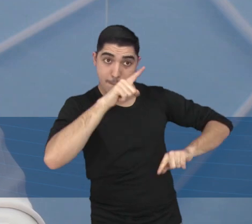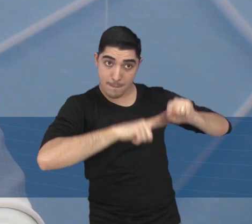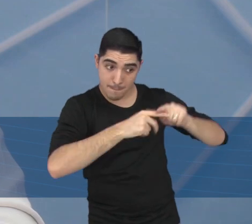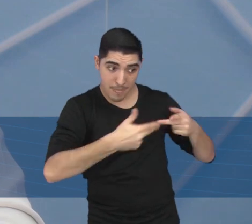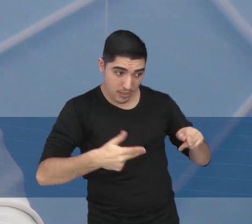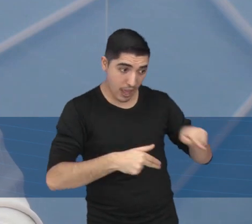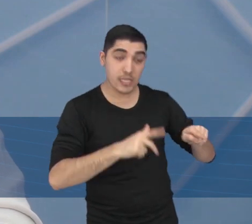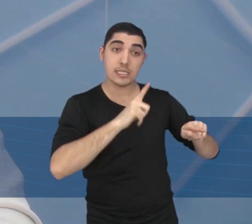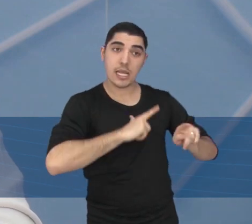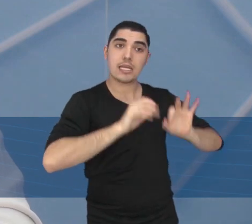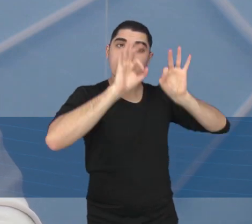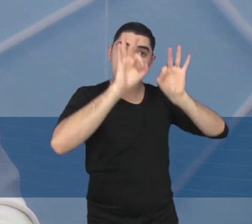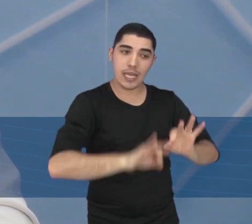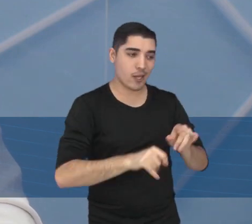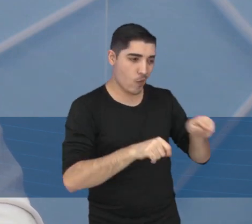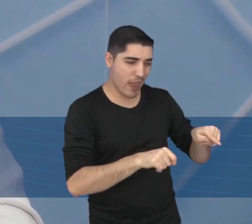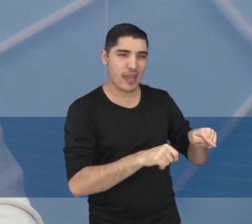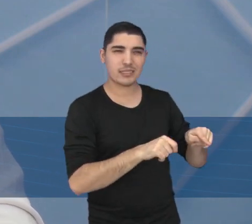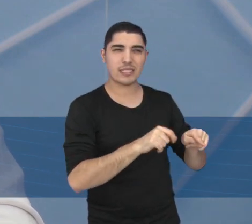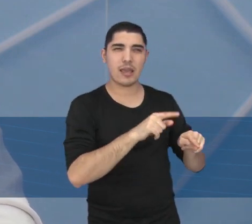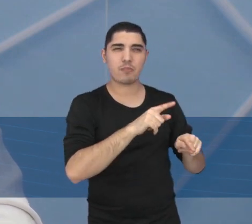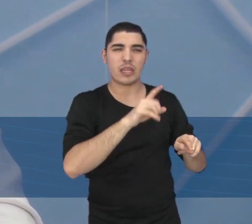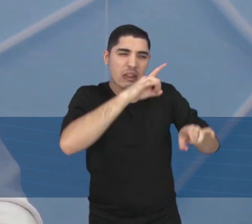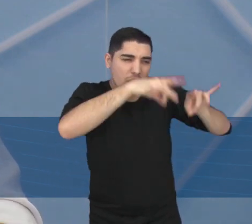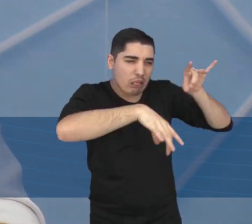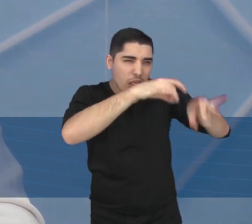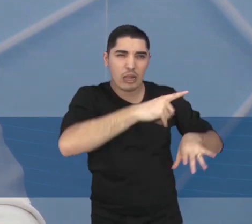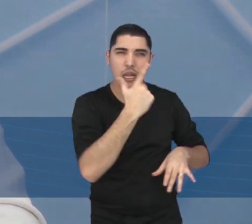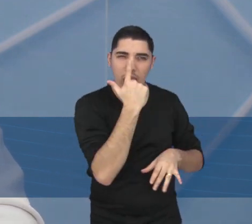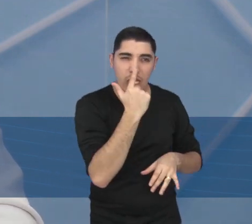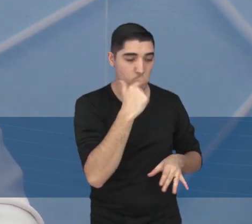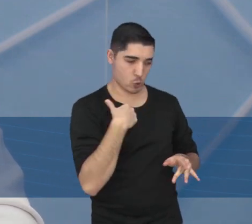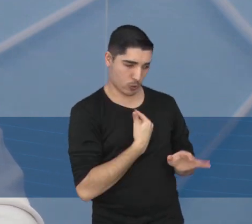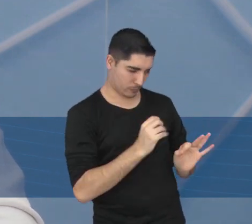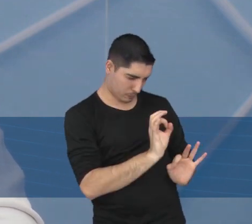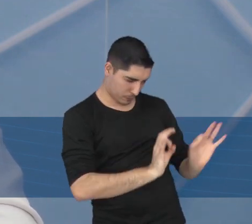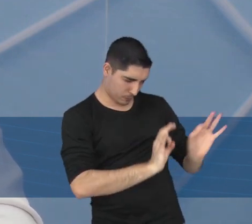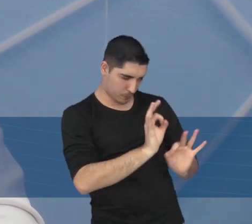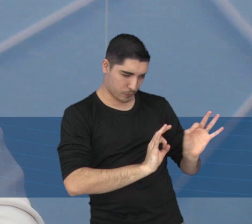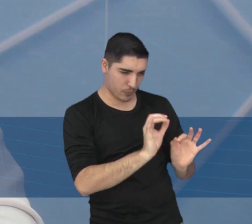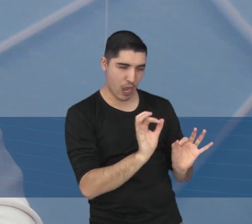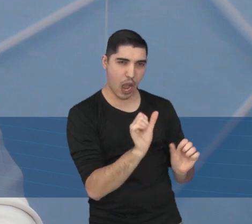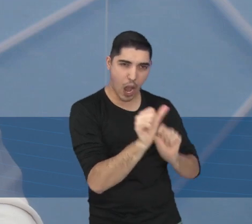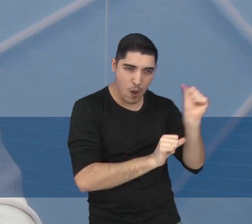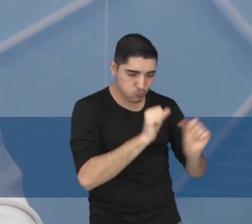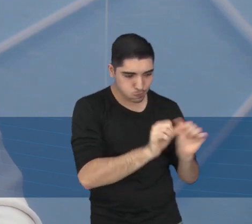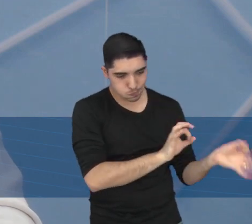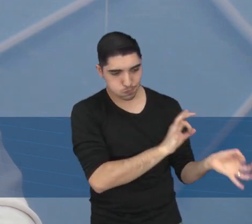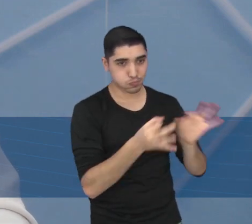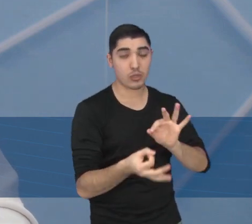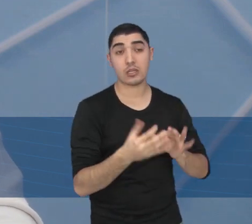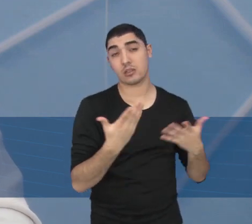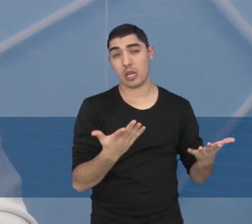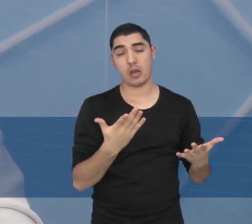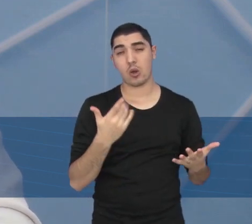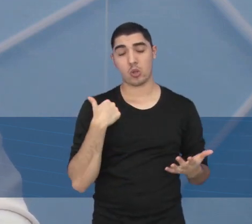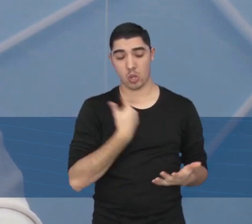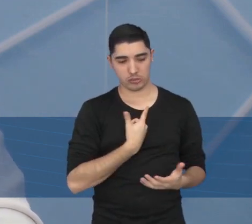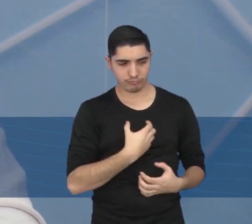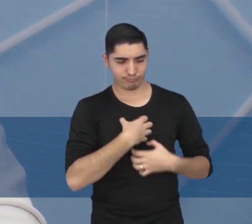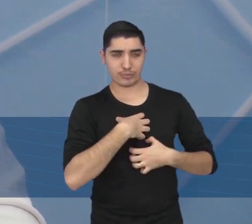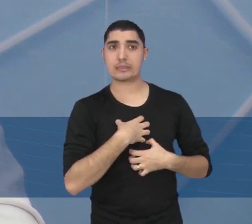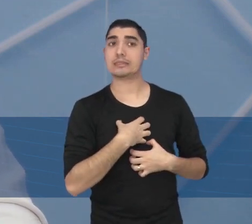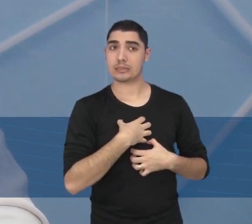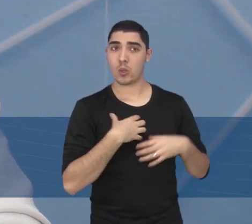estão tendo uma destinação correta. Porque até você comentou na abertura, né, um número bem chocante que hoje a gente só tem ali 3%